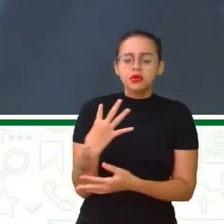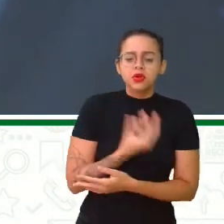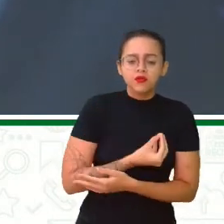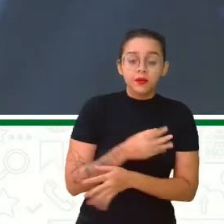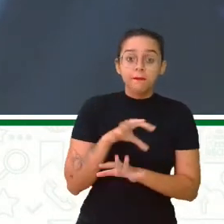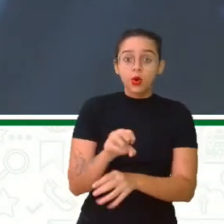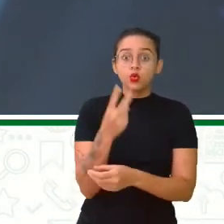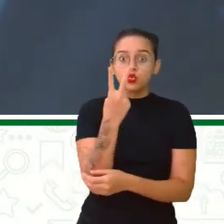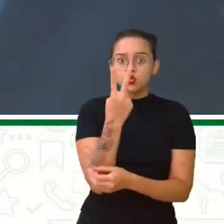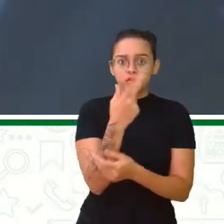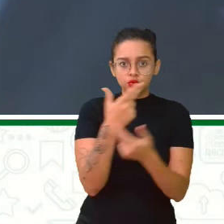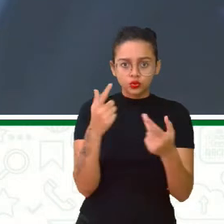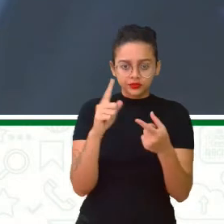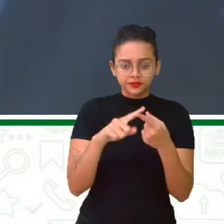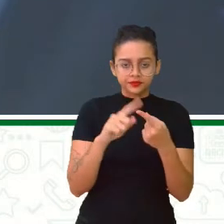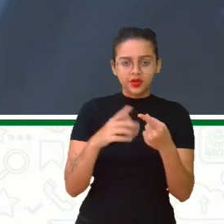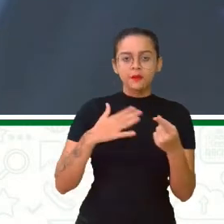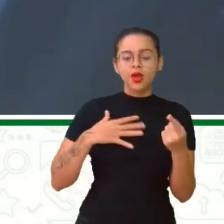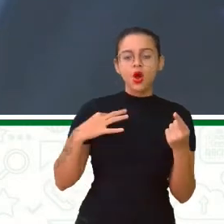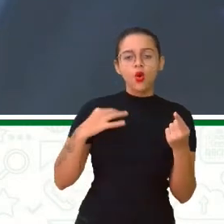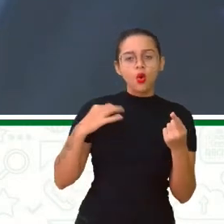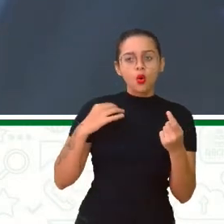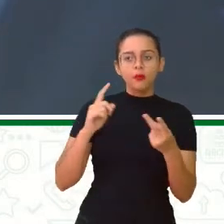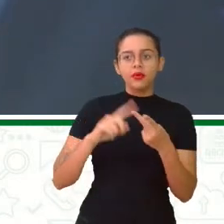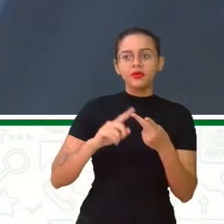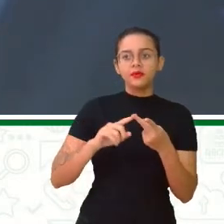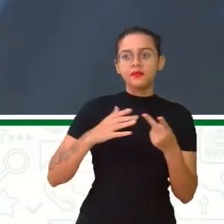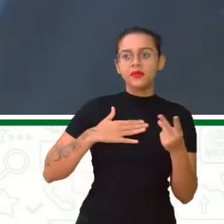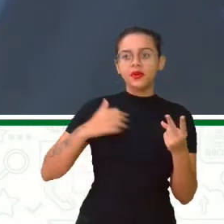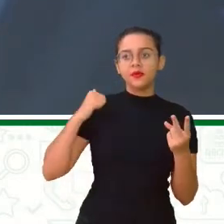duas coisas, meu uniforme e minha mochila.